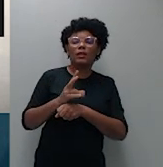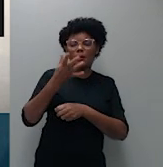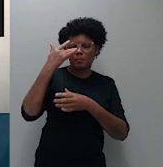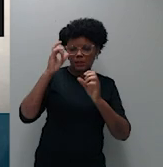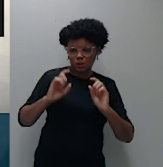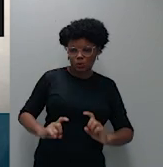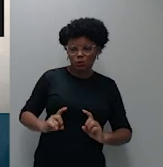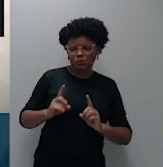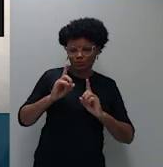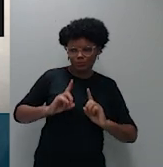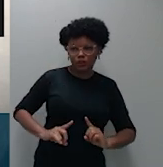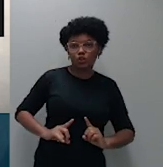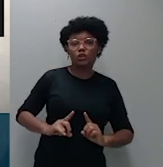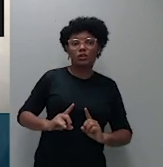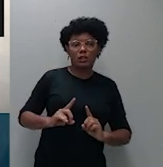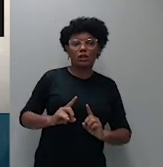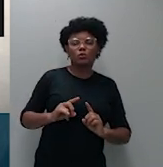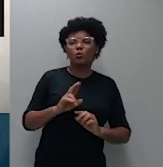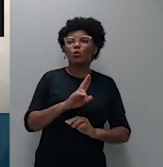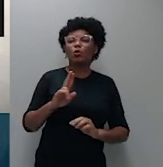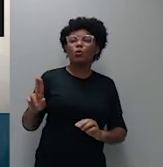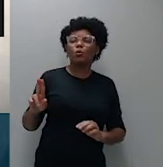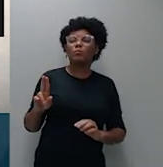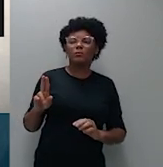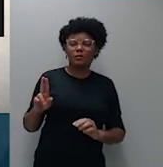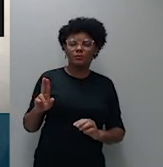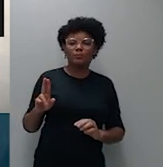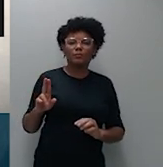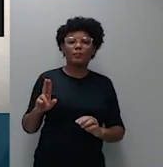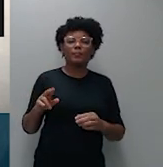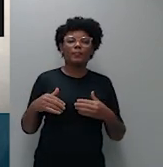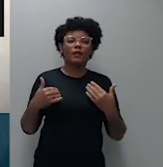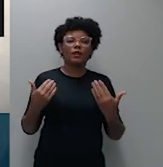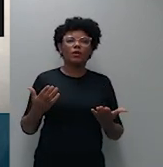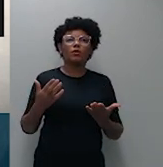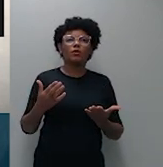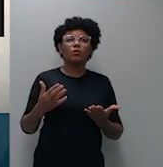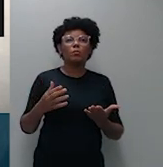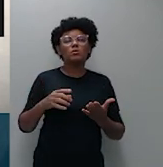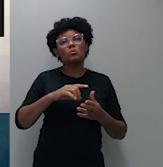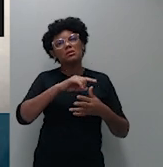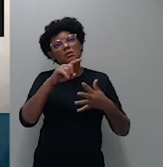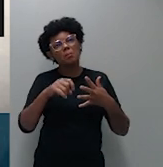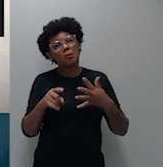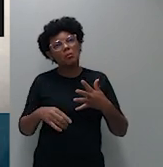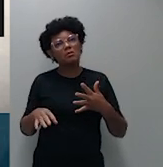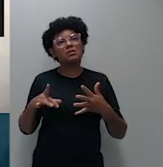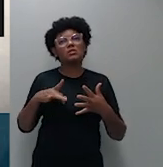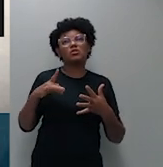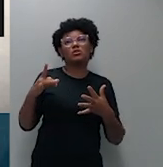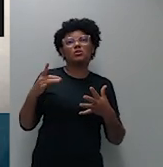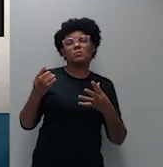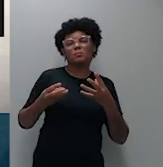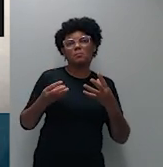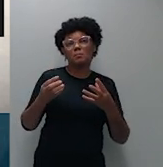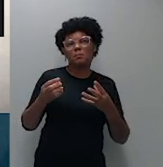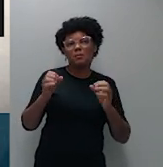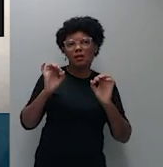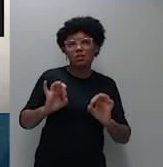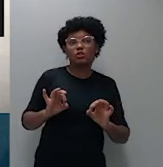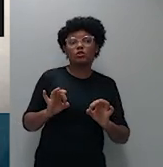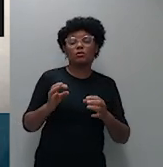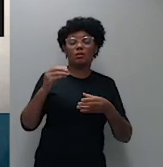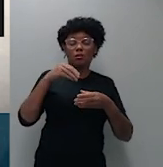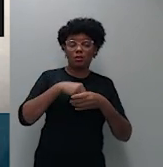o direito ao nome traduz como uma de suas hipóteses de materialização exterior ização e